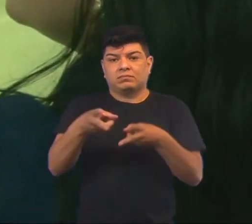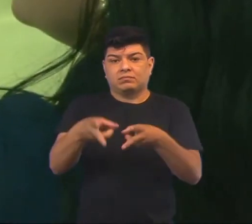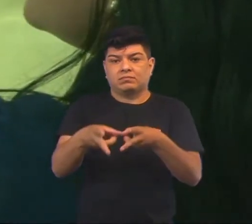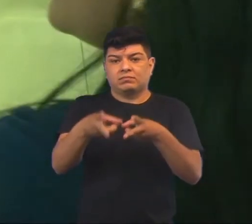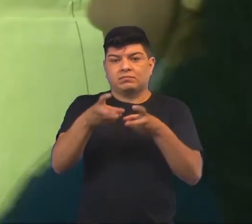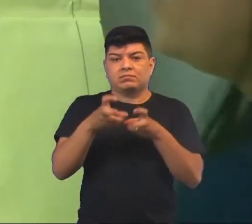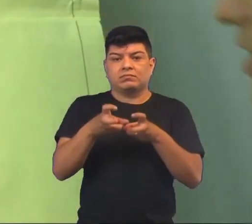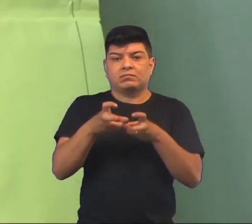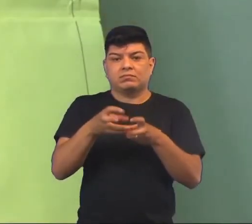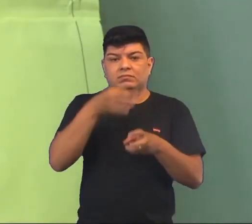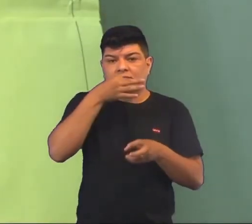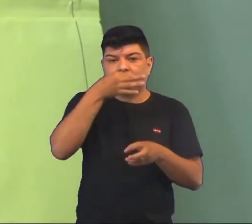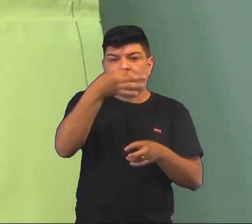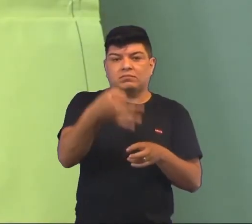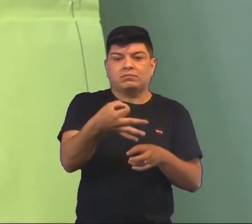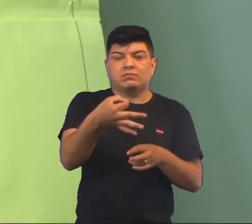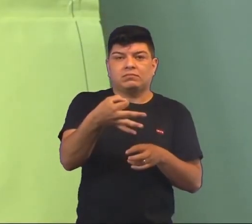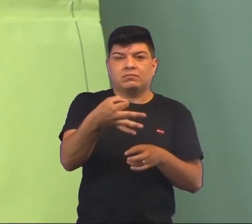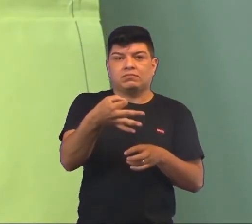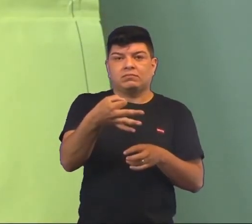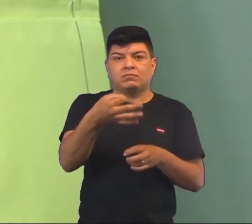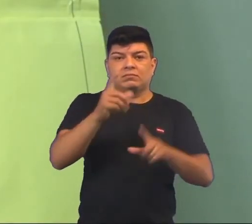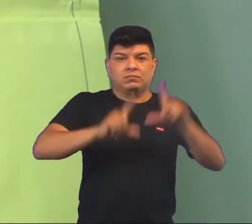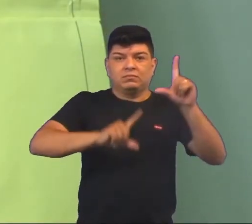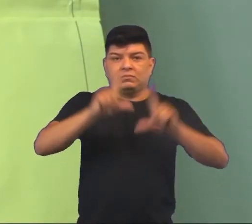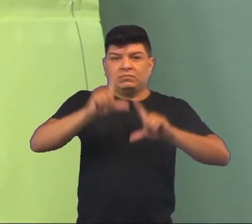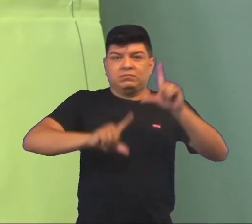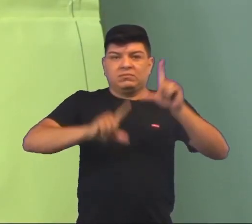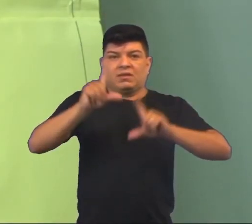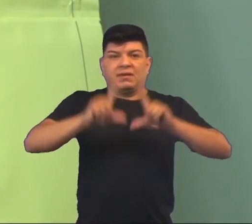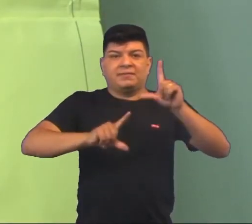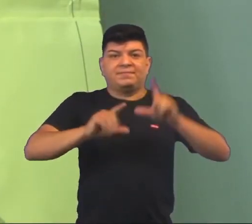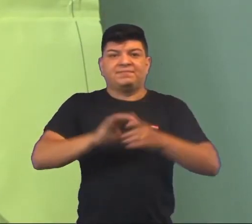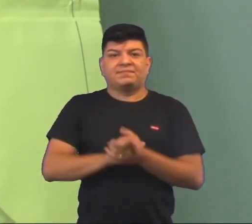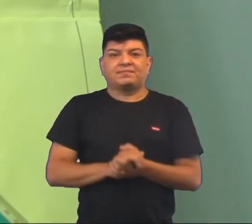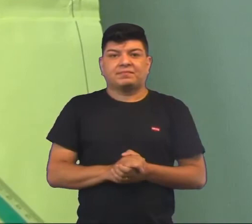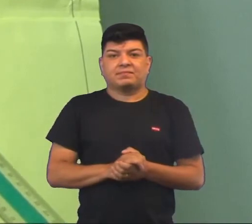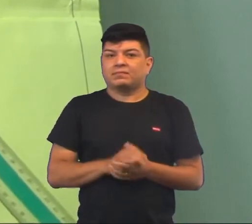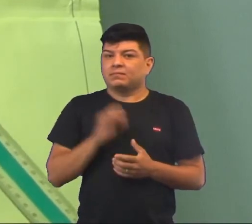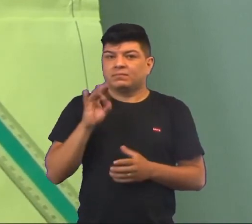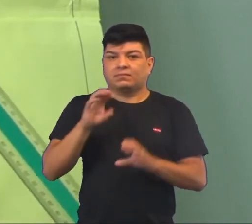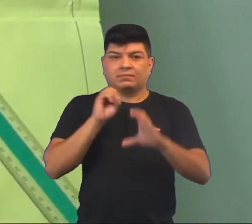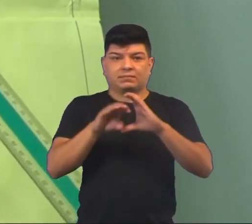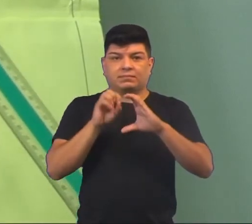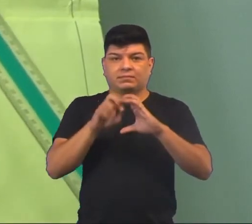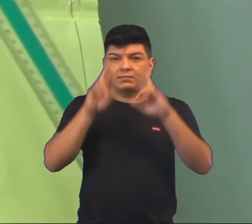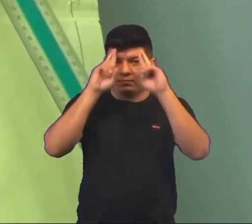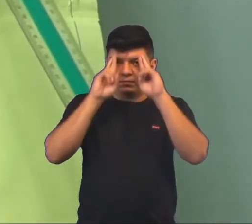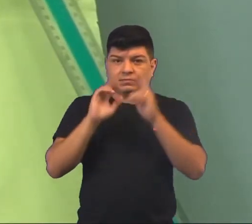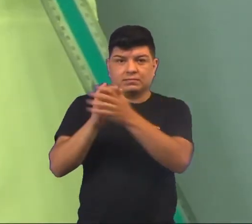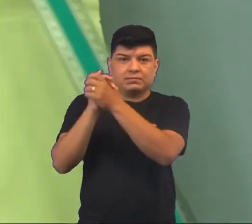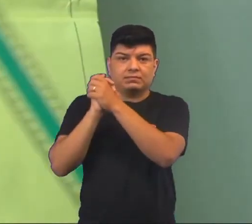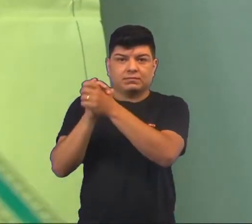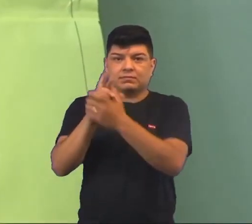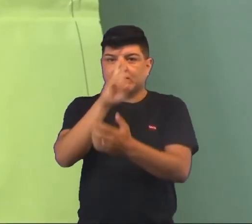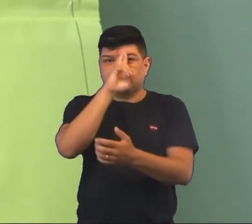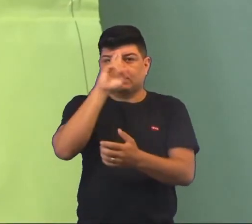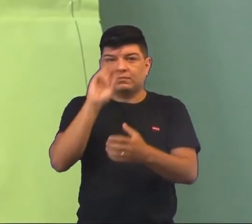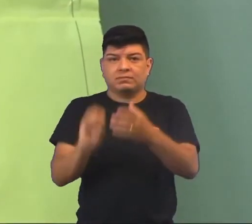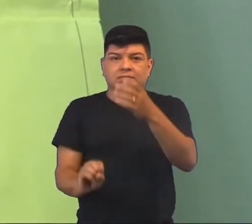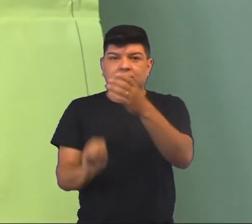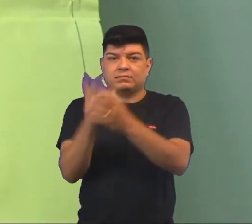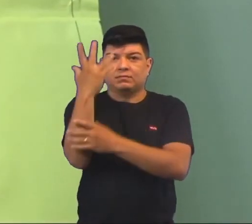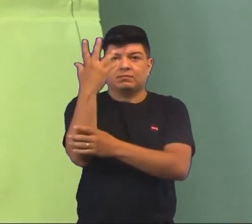Identificar a opinião da emissora, ok? Só cabe à TV Globo respeitar e aplaudir a história que